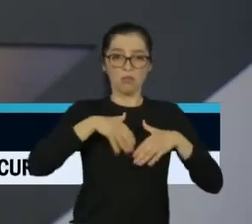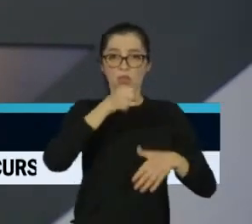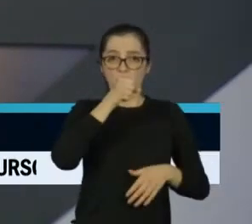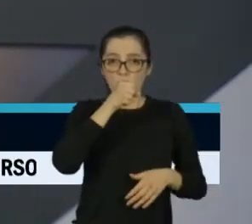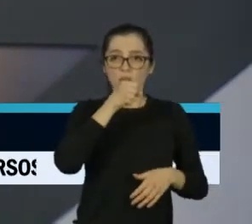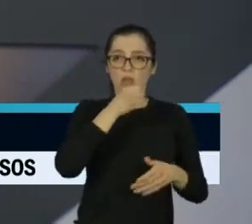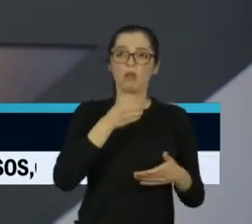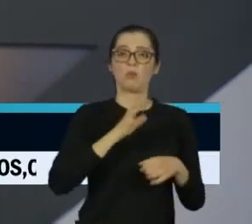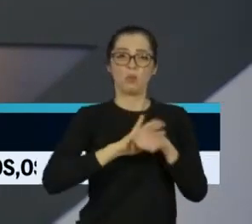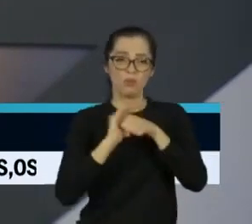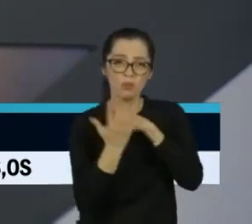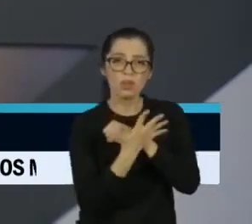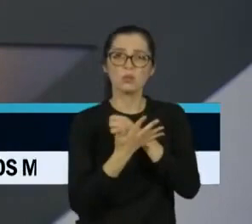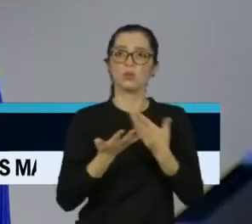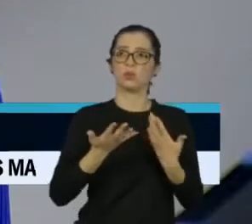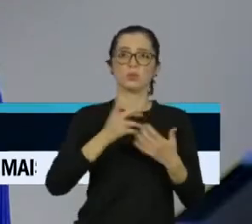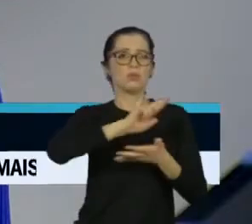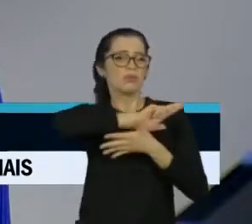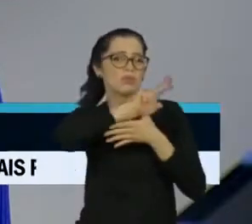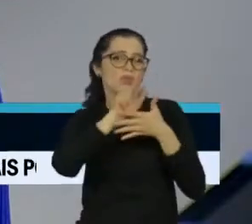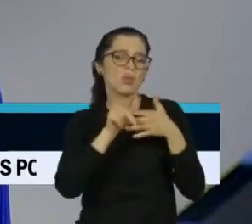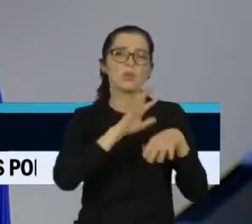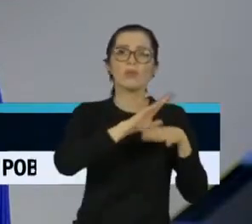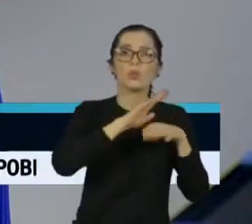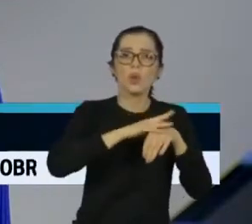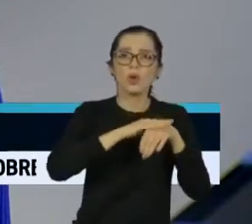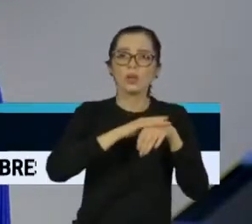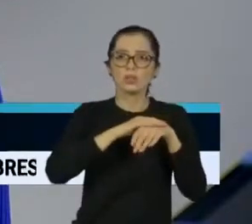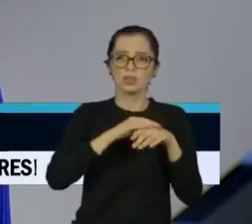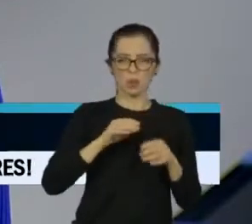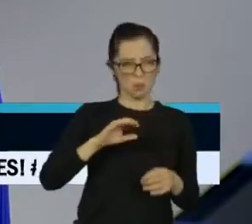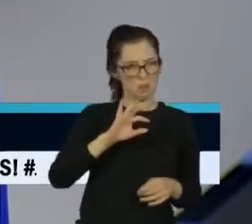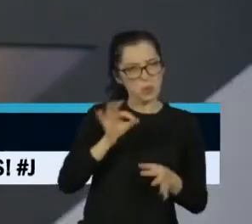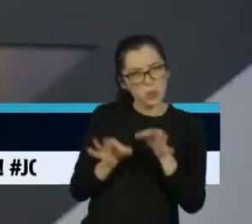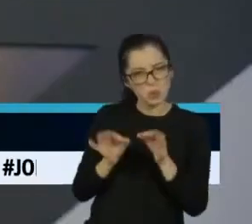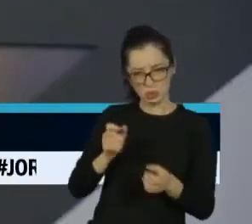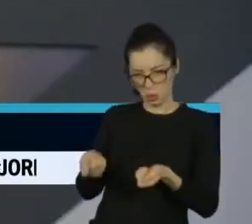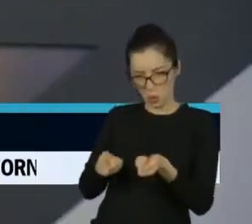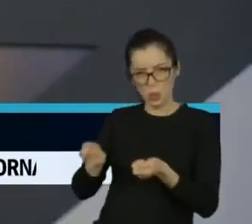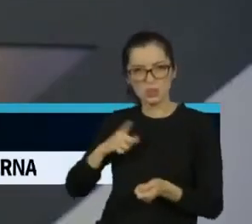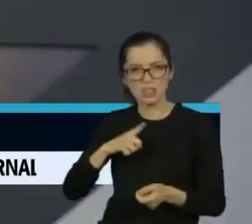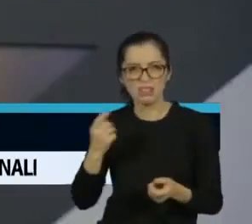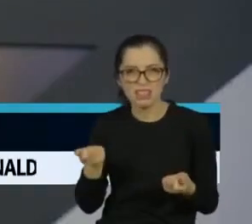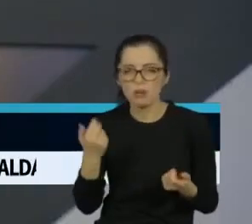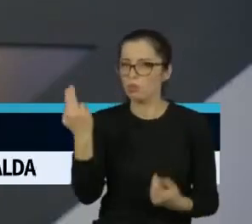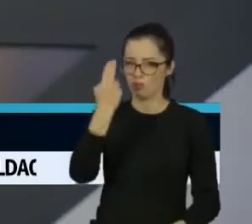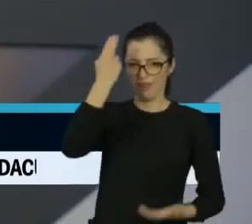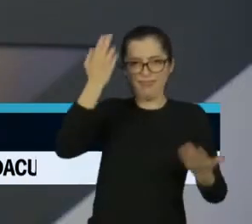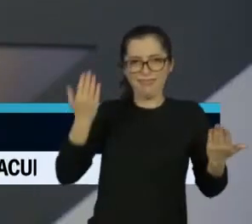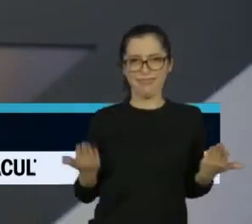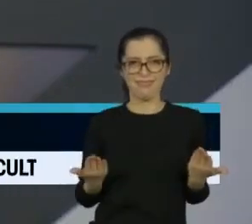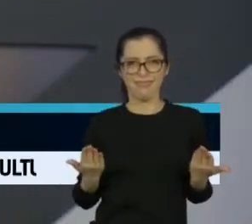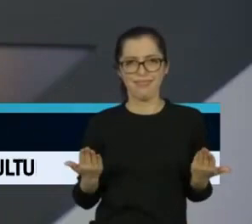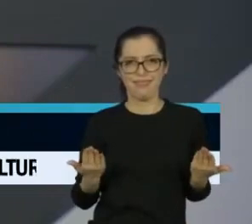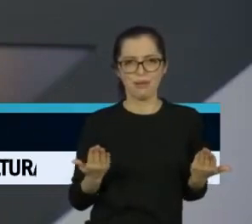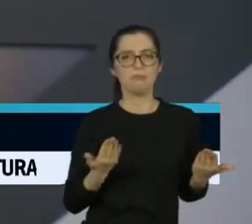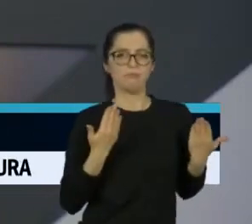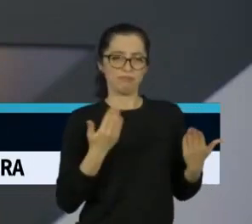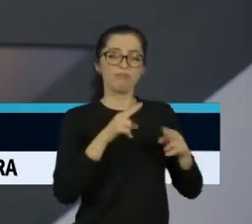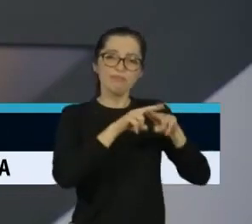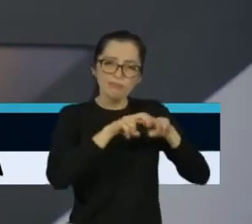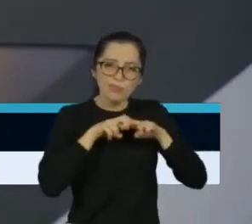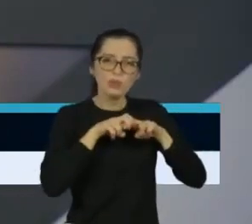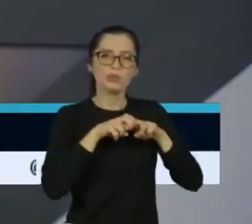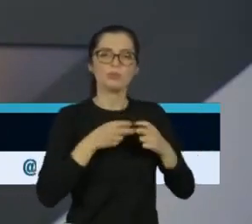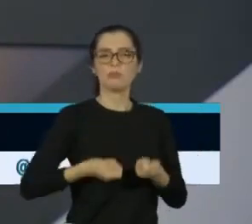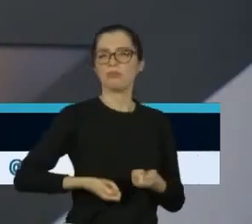de doenças que o Estado não tem condições de dar suporte a essa população. Então, a justificativa para a concessão